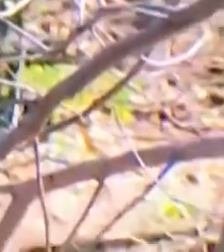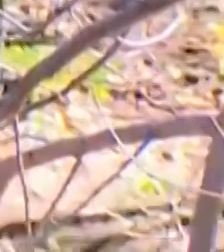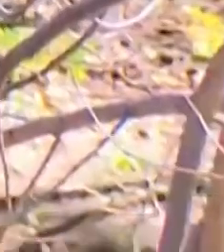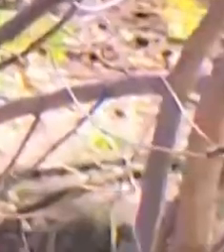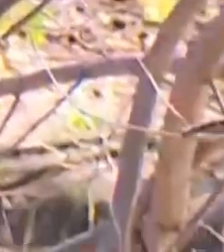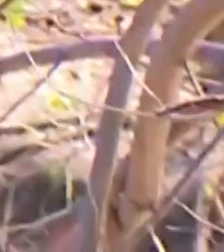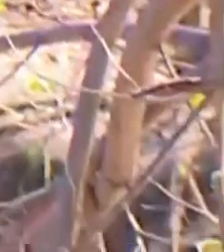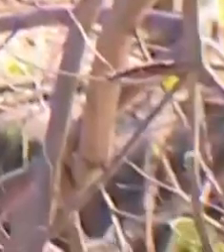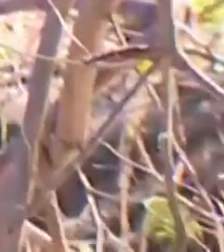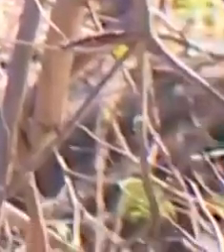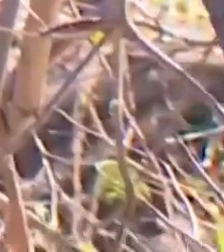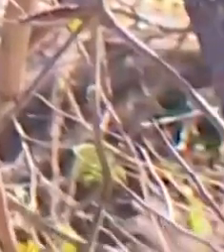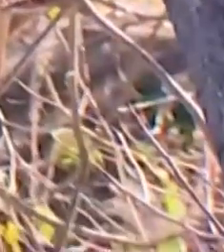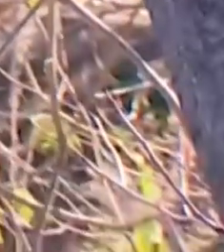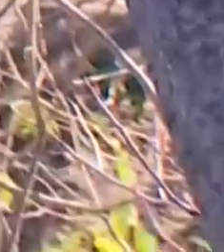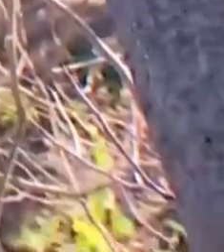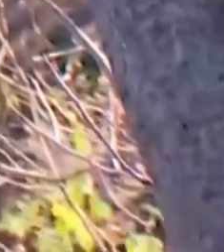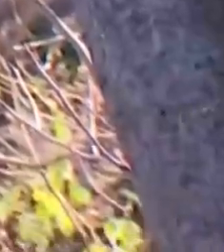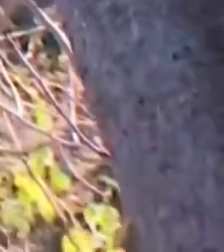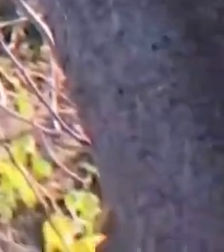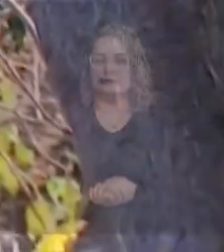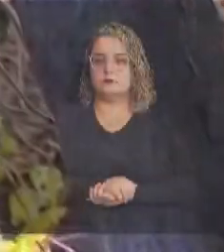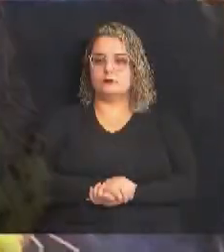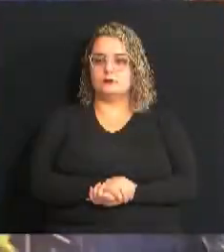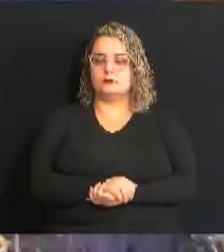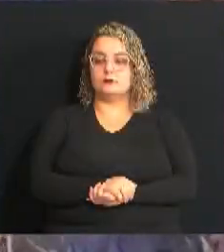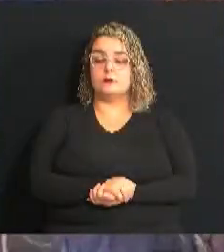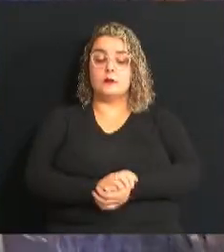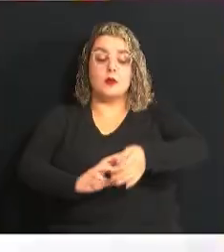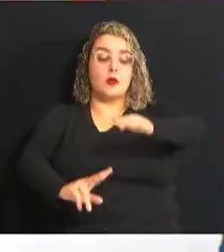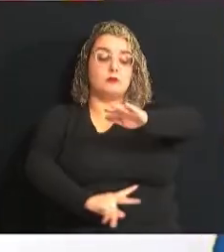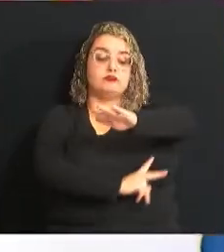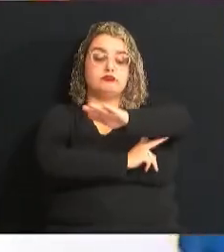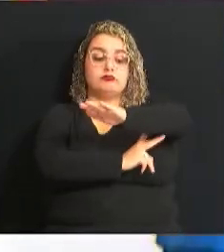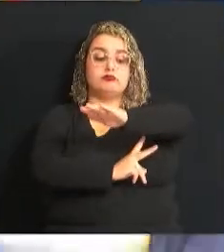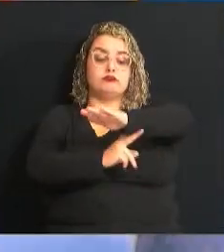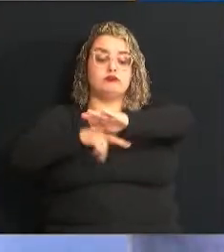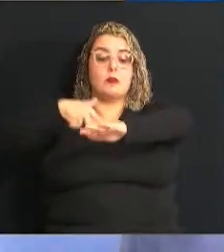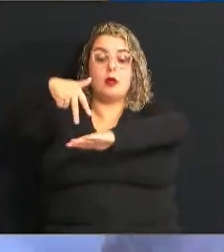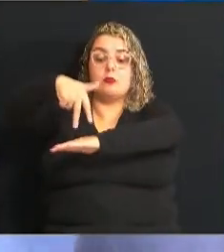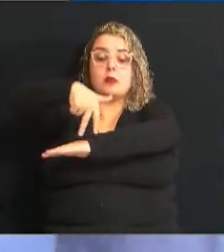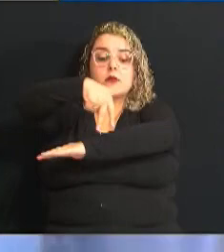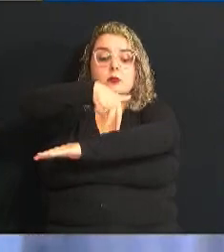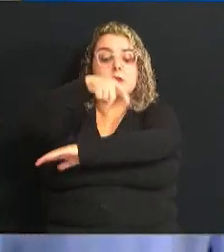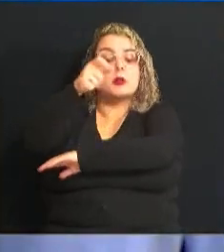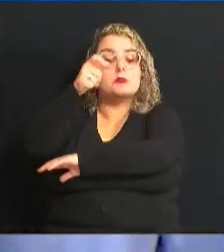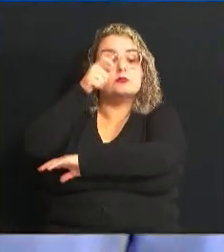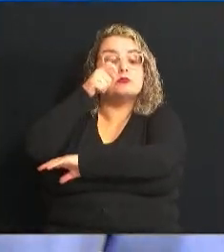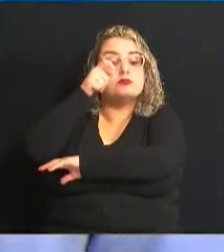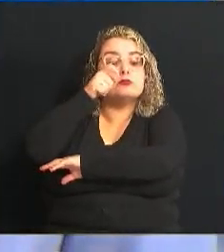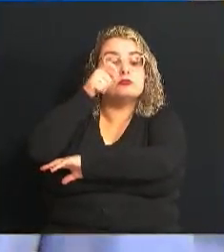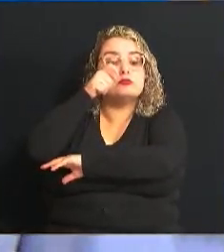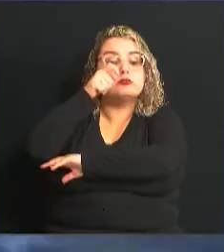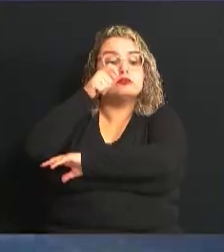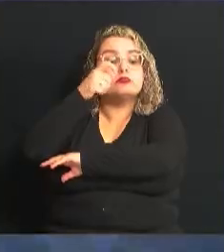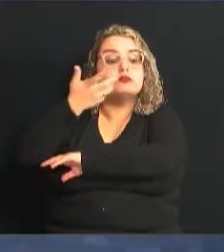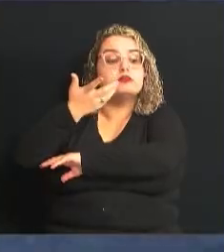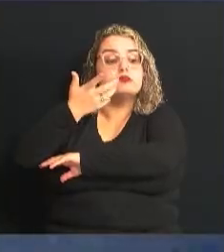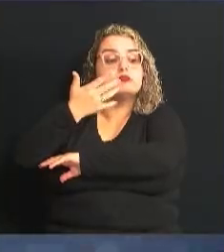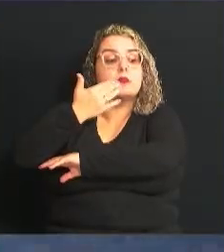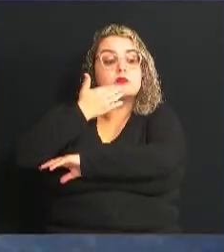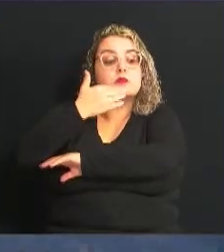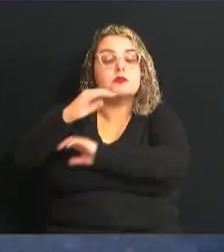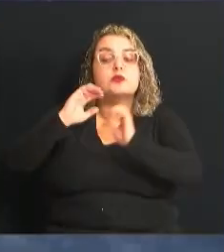De cima da ponte, os moradores do Jardim Miranda observam um dos pedidos da comunidade sendo atendido: